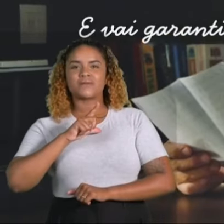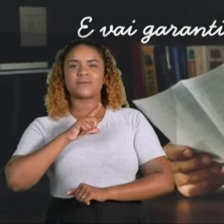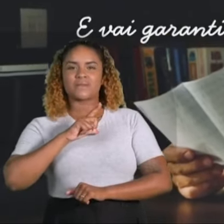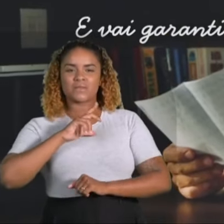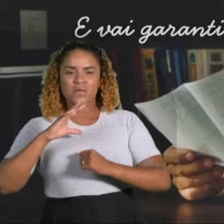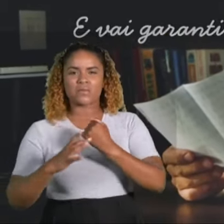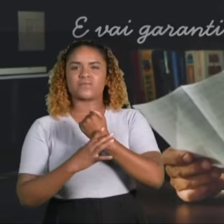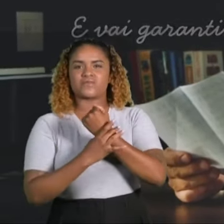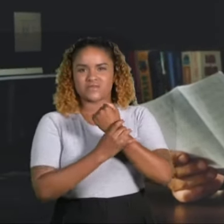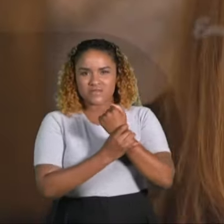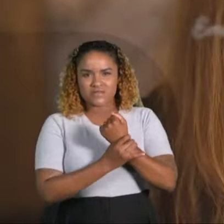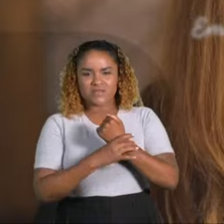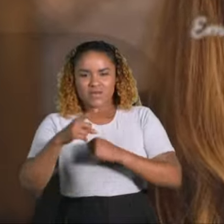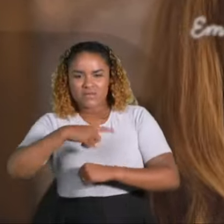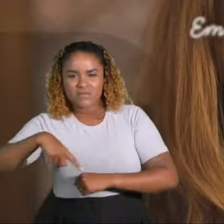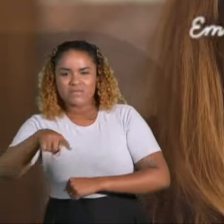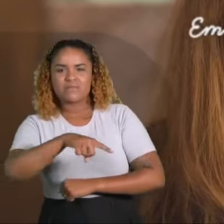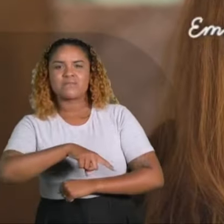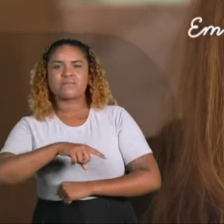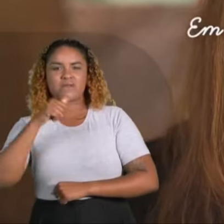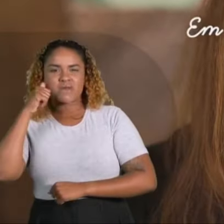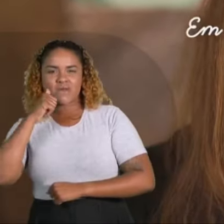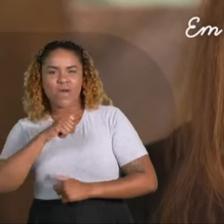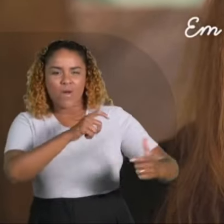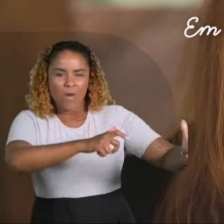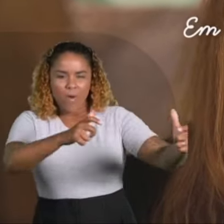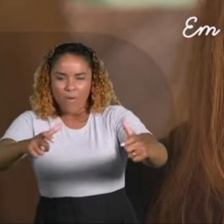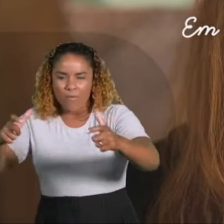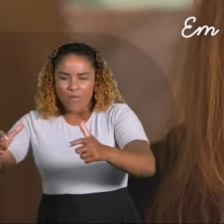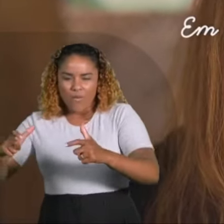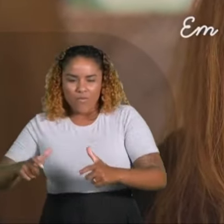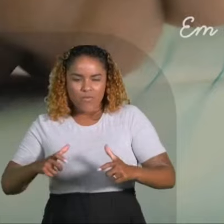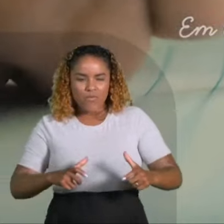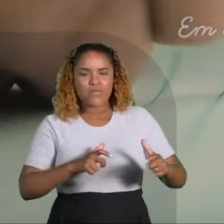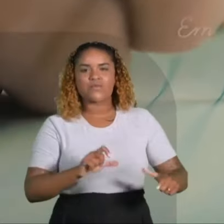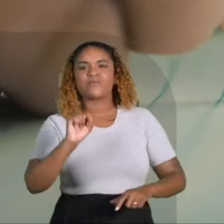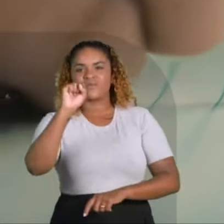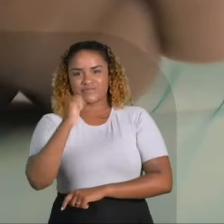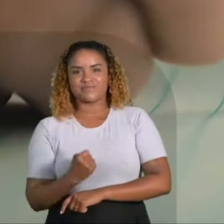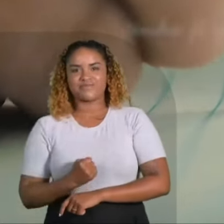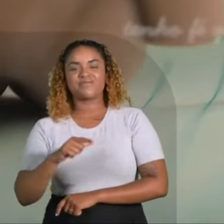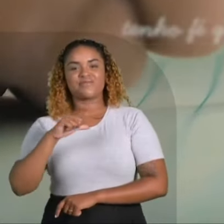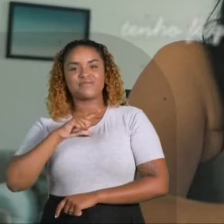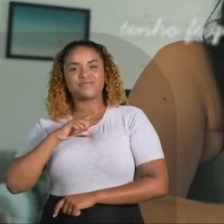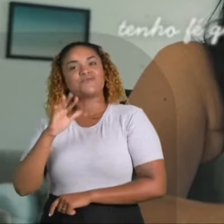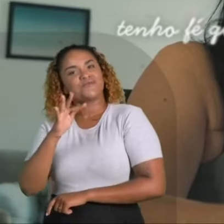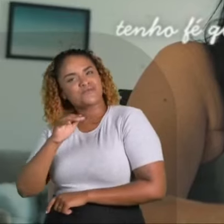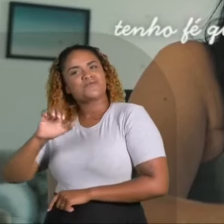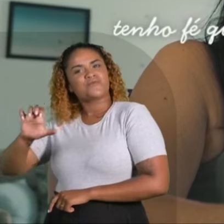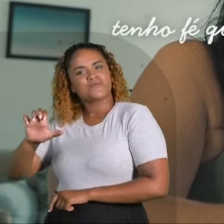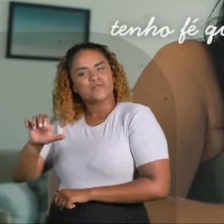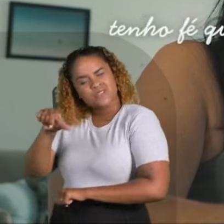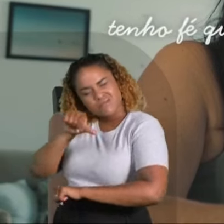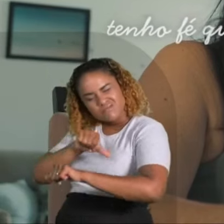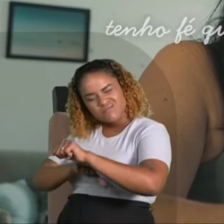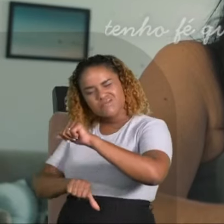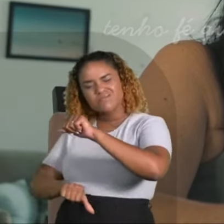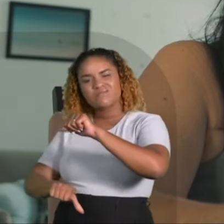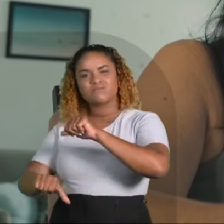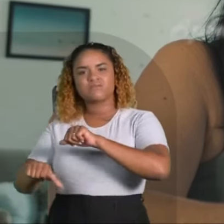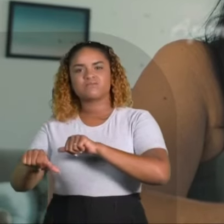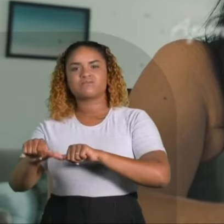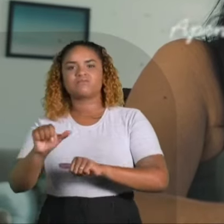proteção e atendimento às vítimas em todos os cantos de Sergipe. Tenho fé que vai tornar essa